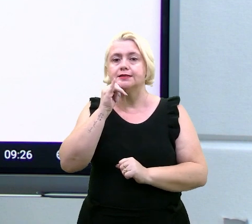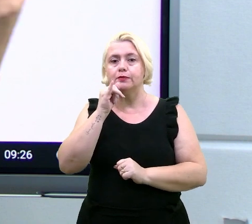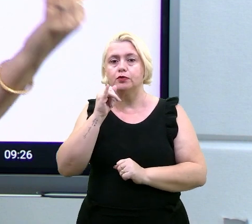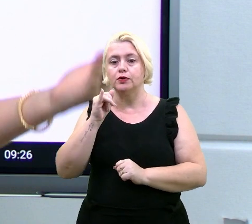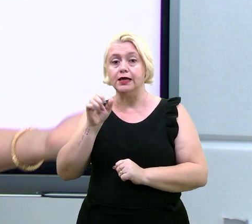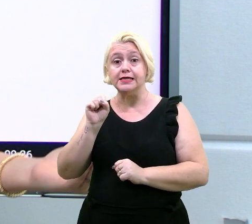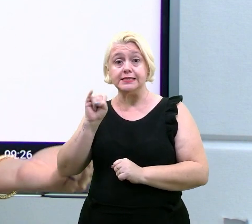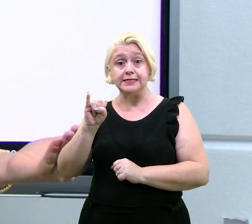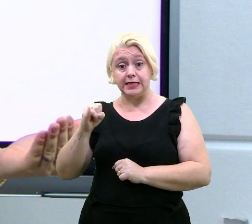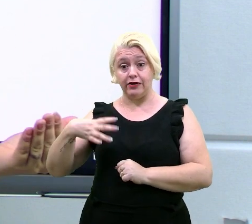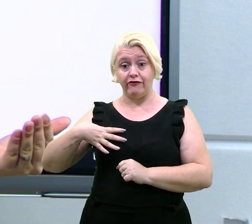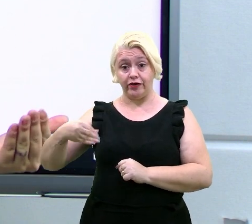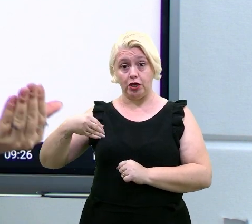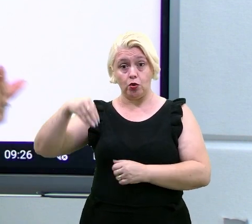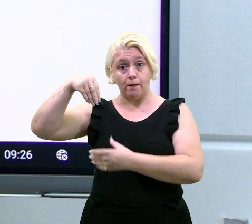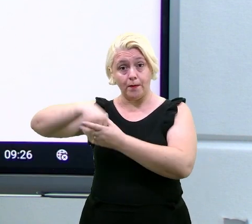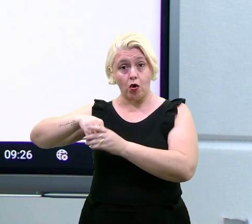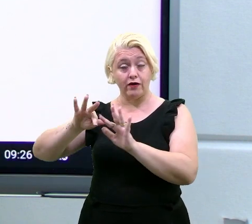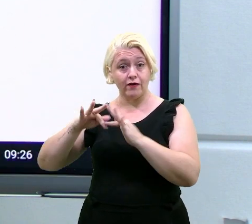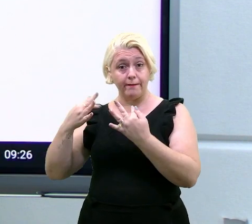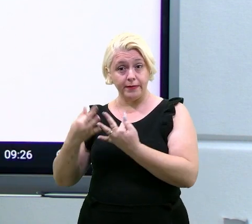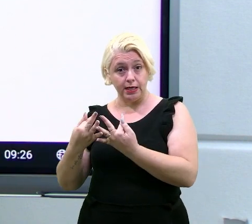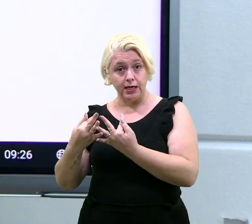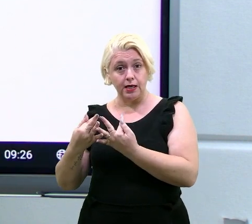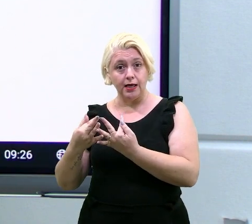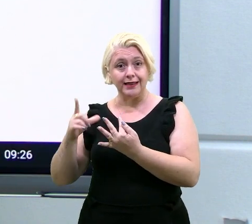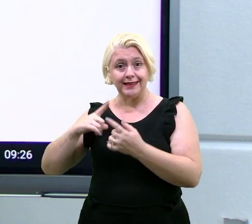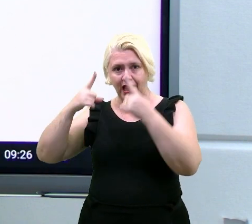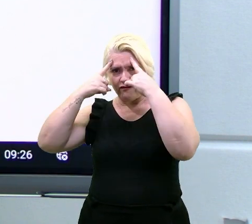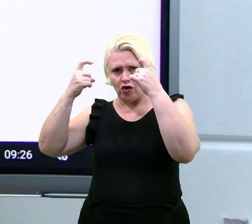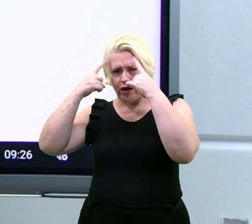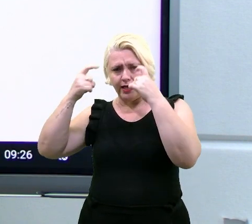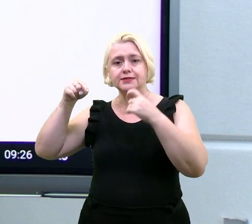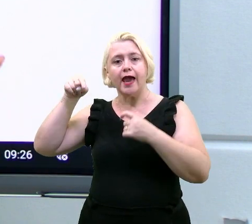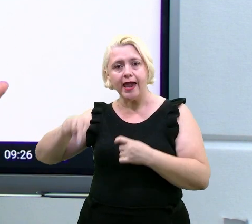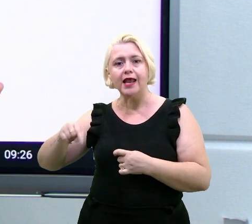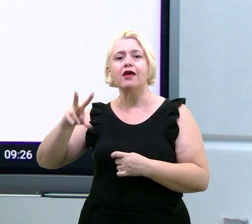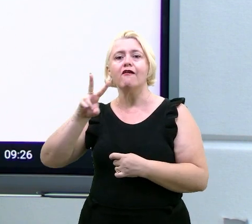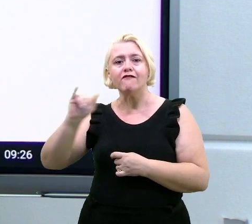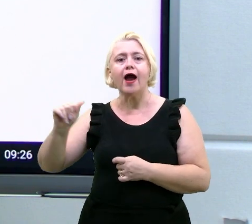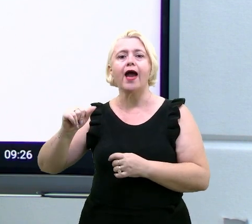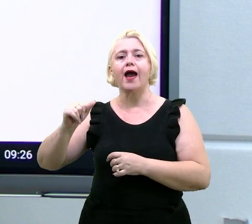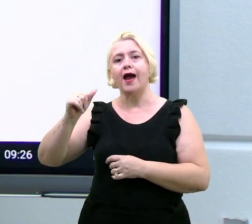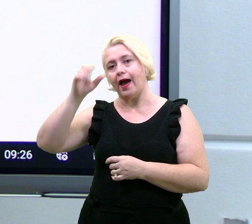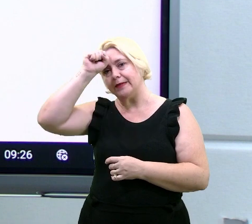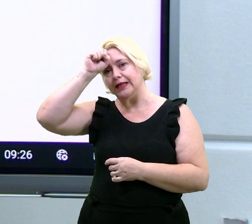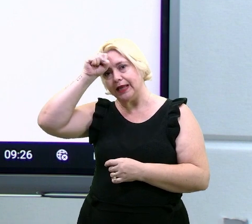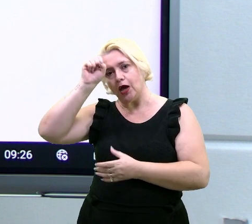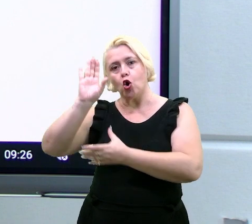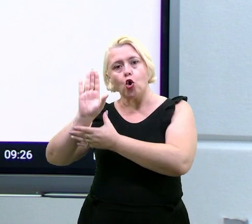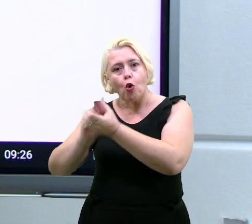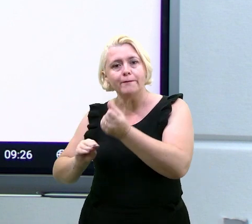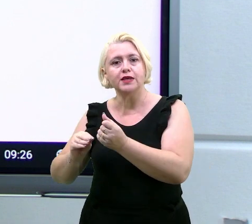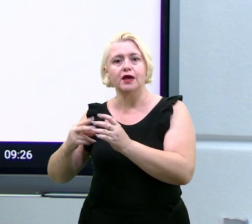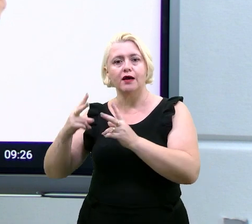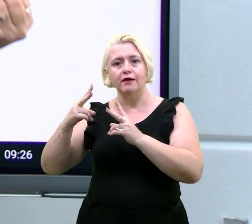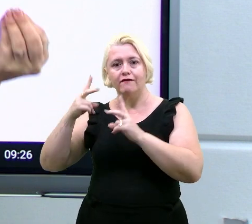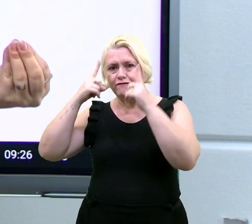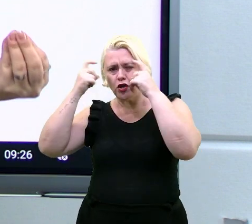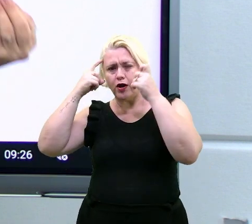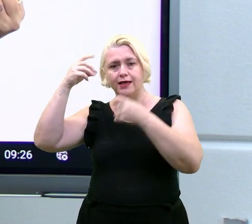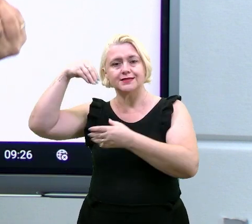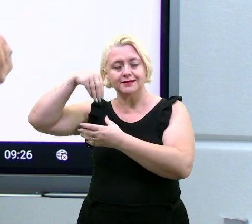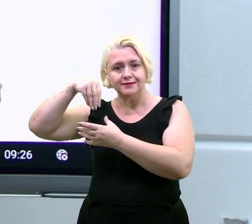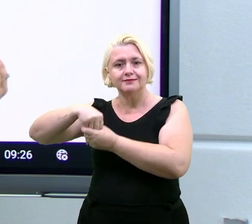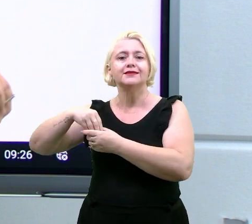tende a adotar esse comportamento Então não é uma garantia uma certeza mas existe uma grande